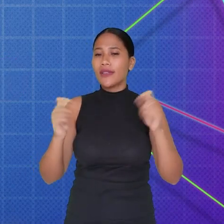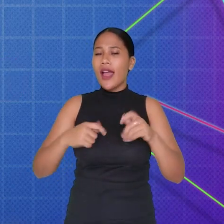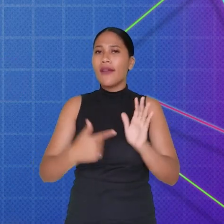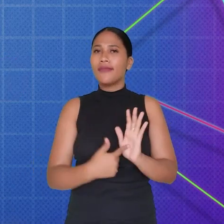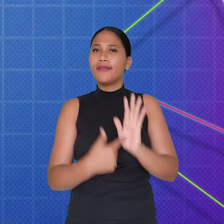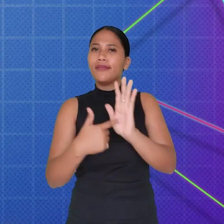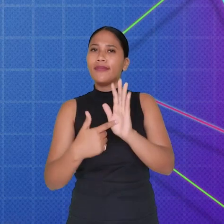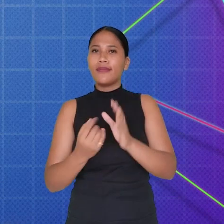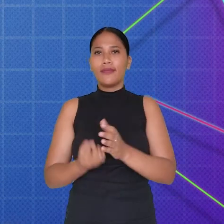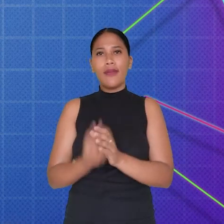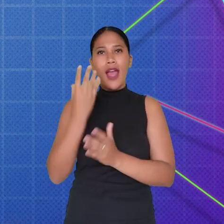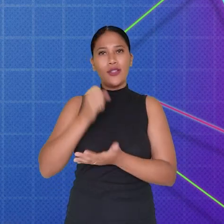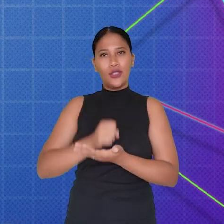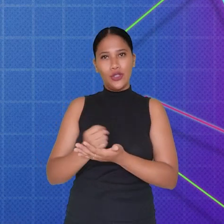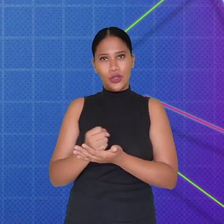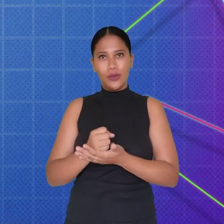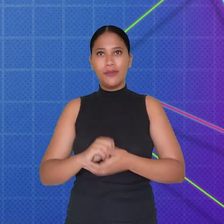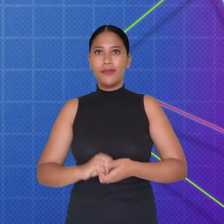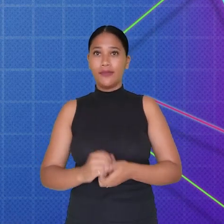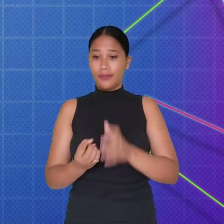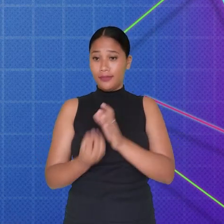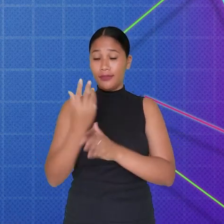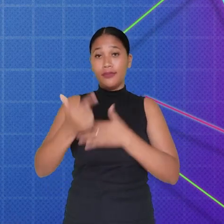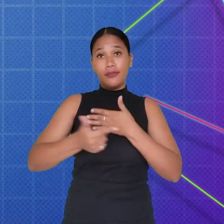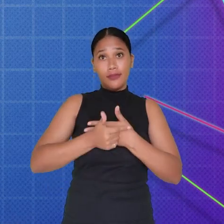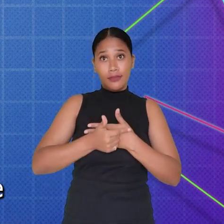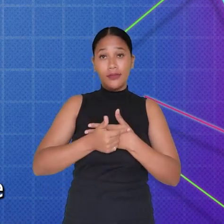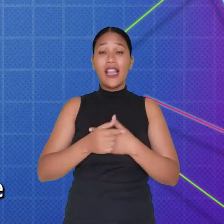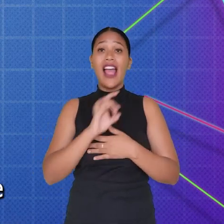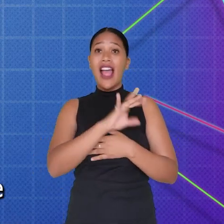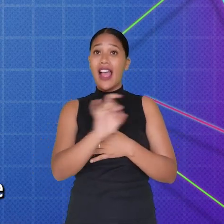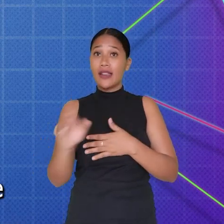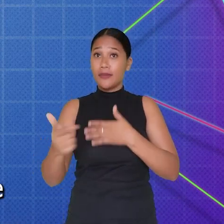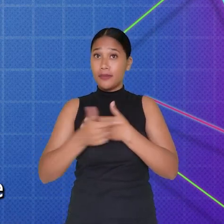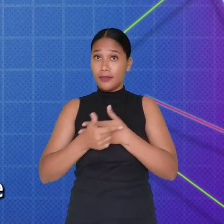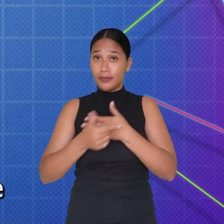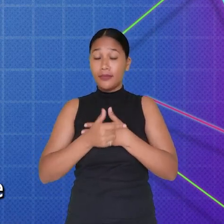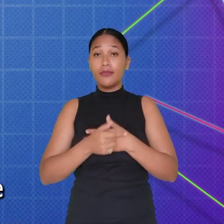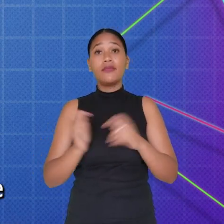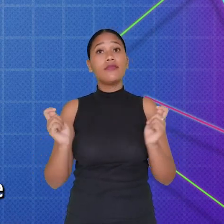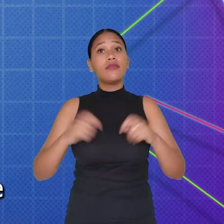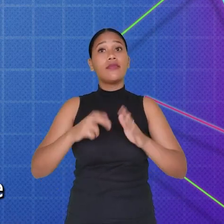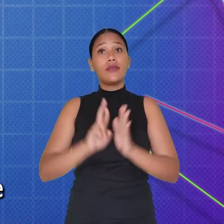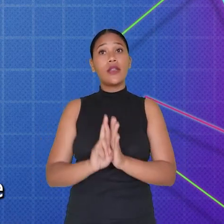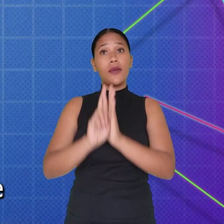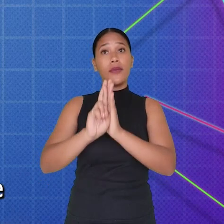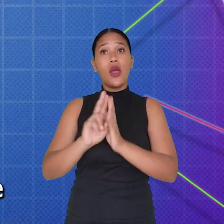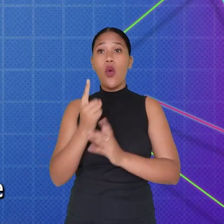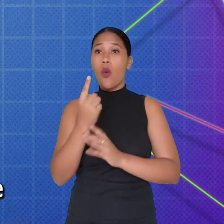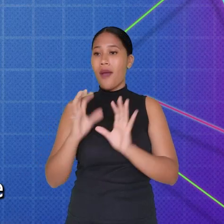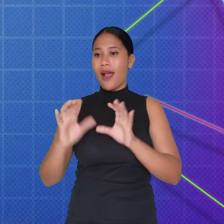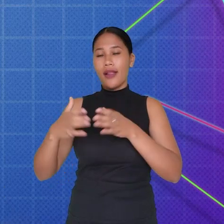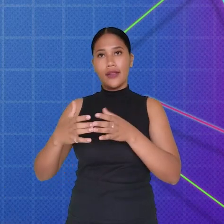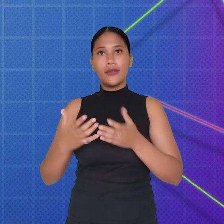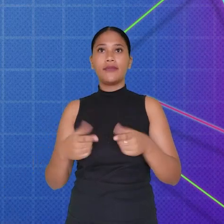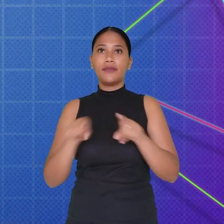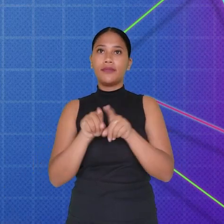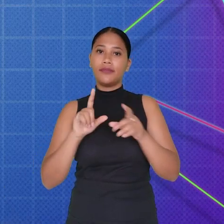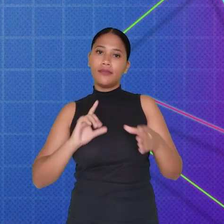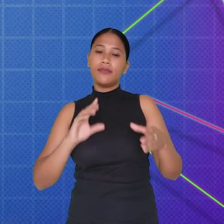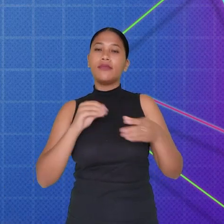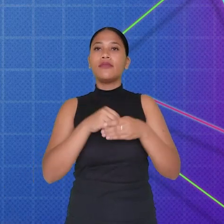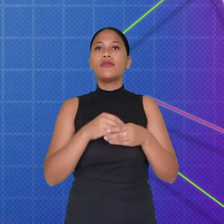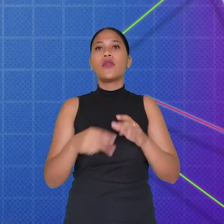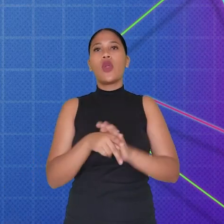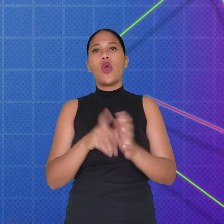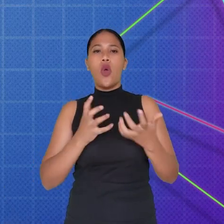ser aplicada ao desenvolvimento de jogo. Na criação de personagens, cada personagem do jogo pode ser representado com uma classe, que inclui